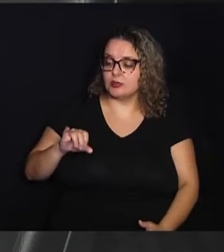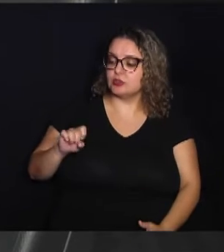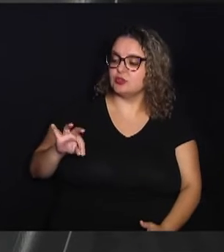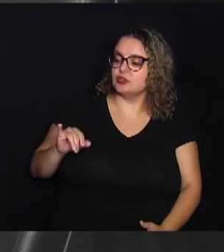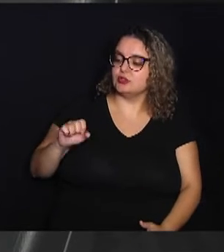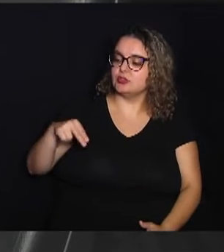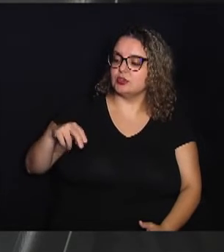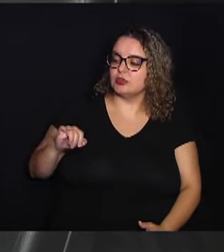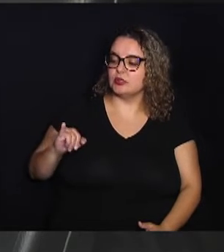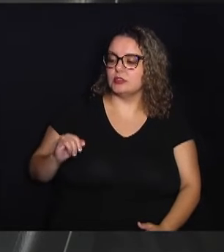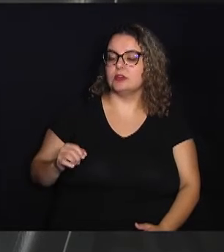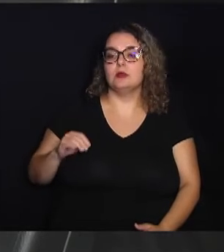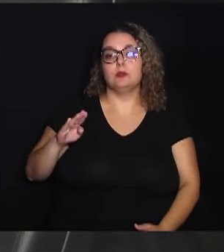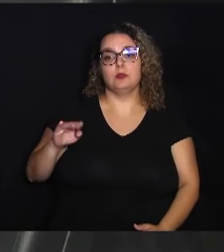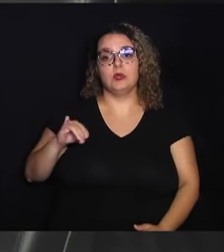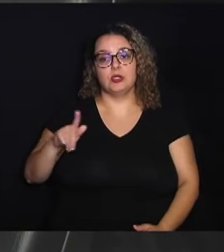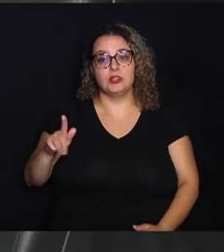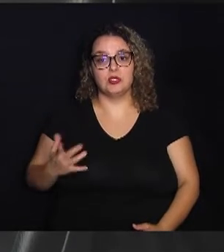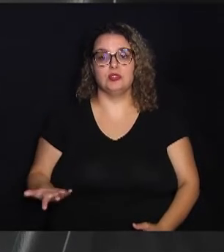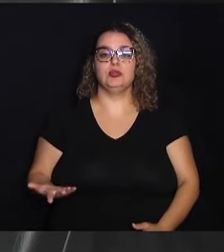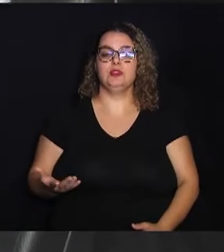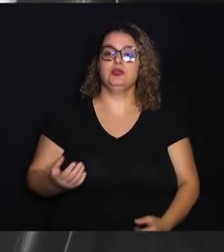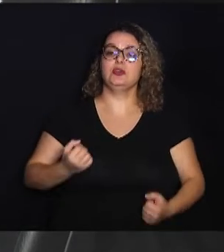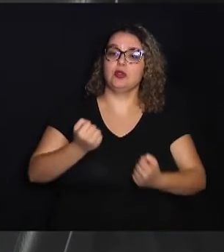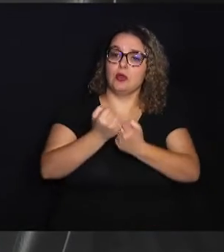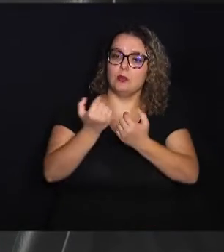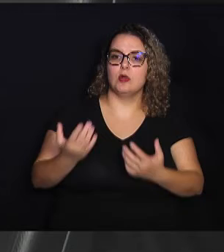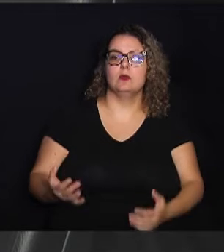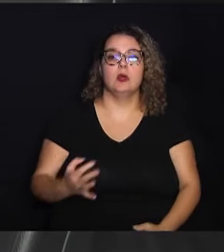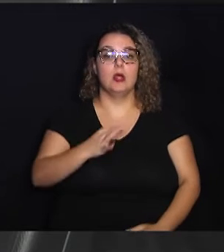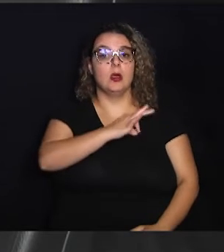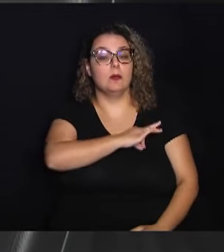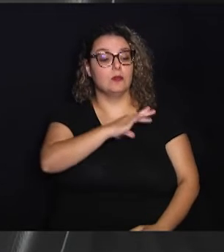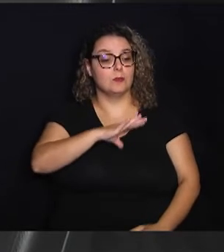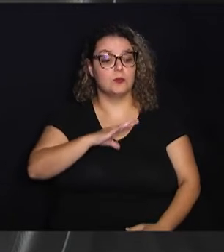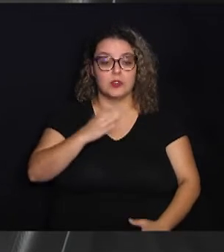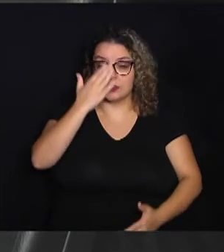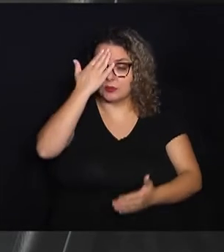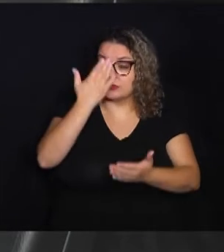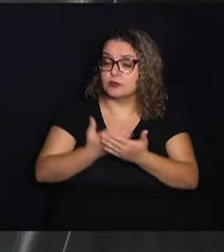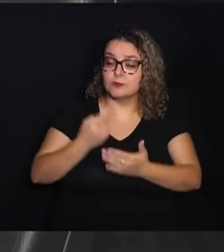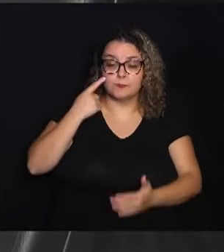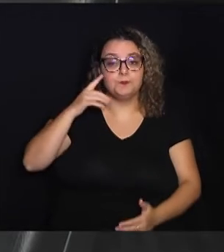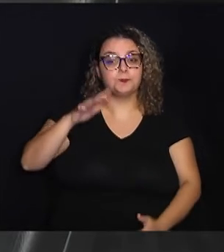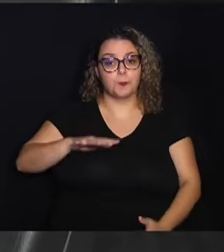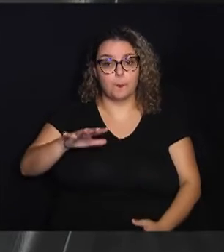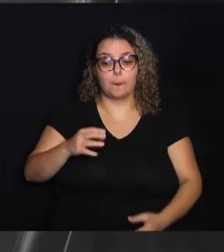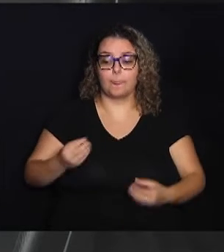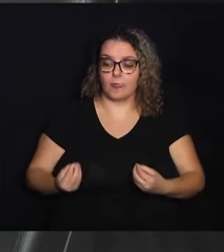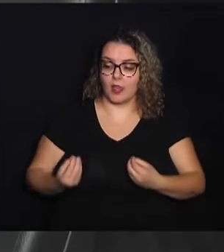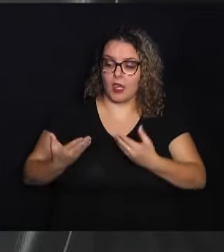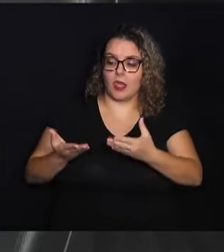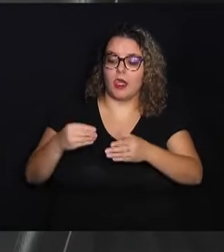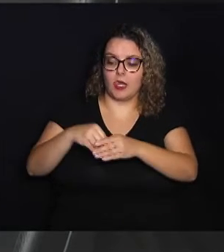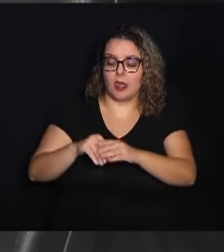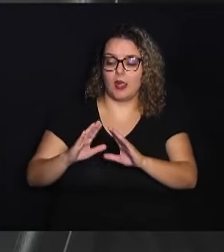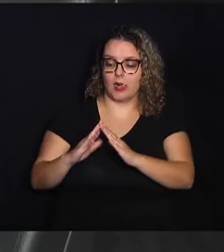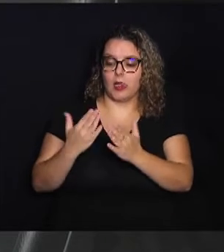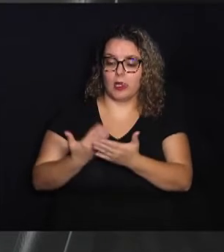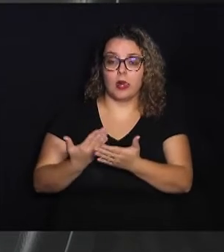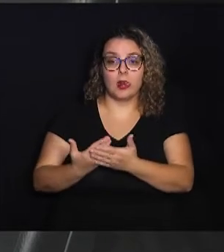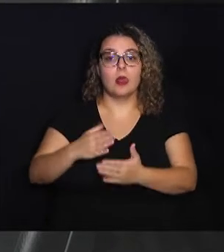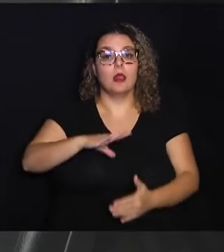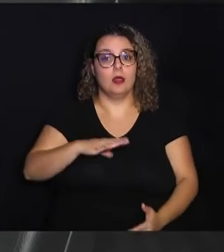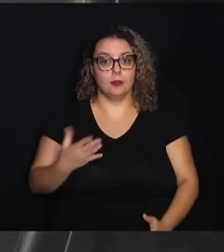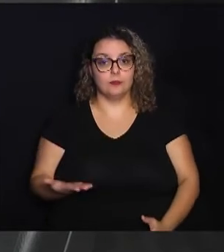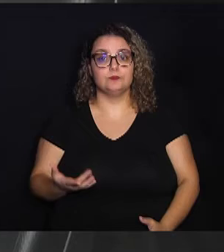apoiaram firmemente isso. A Guarda Municipal como um todo abraçou essa ideia e levou isso para as escolas do município.